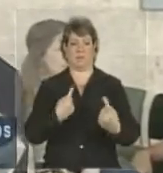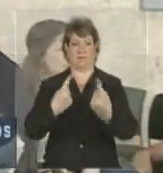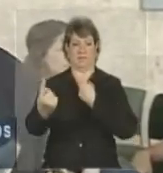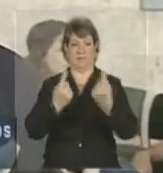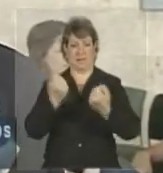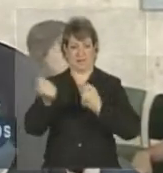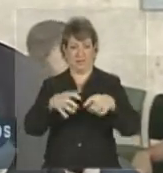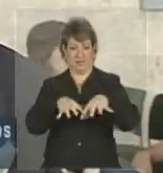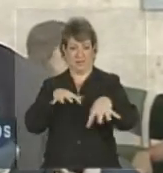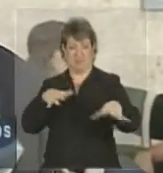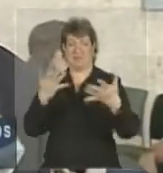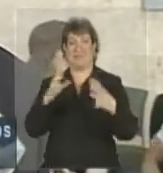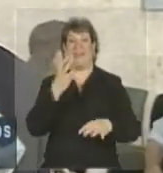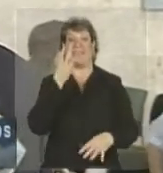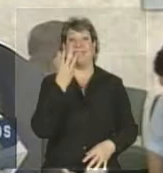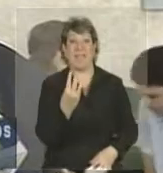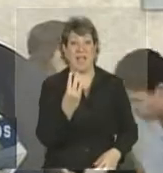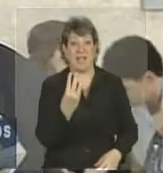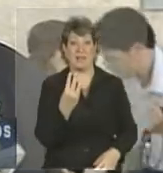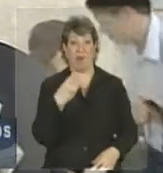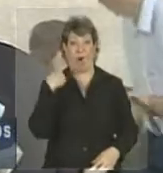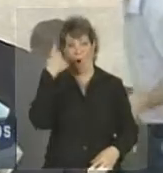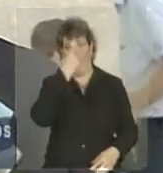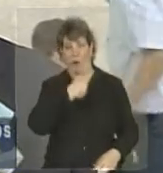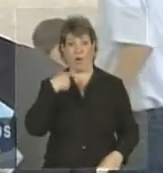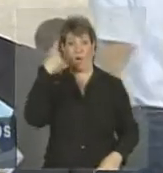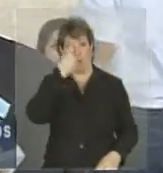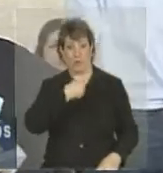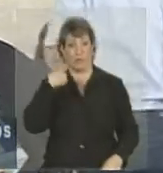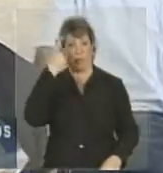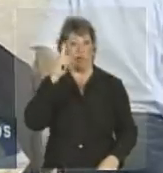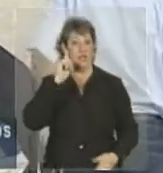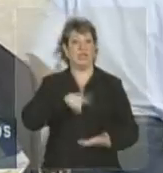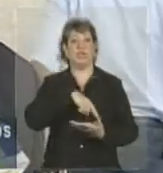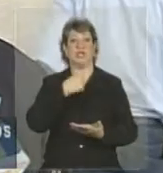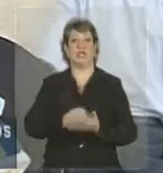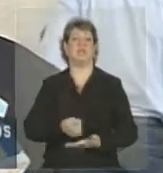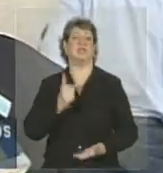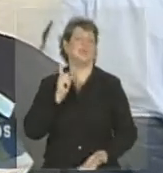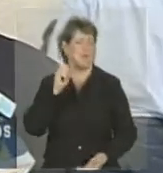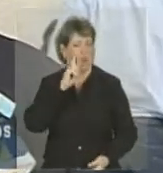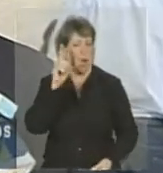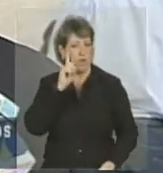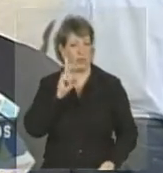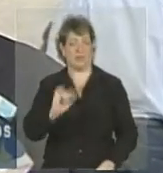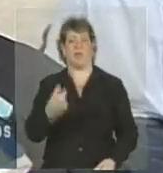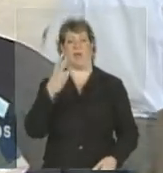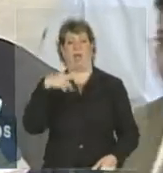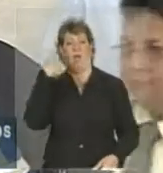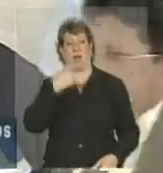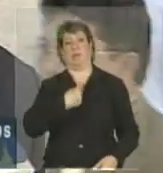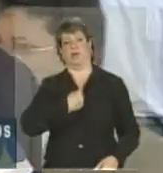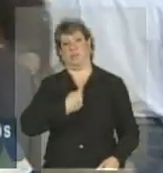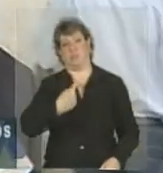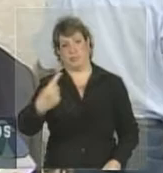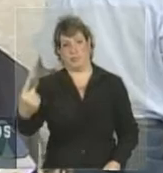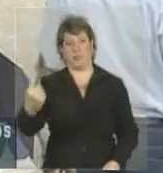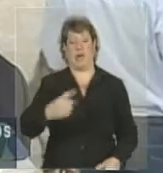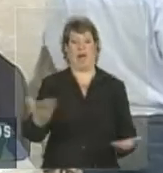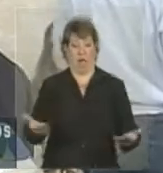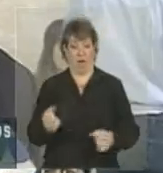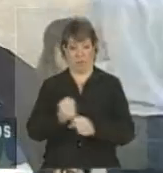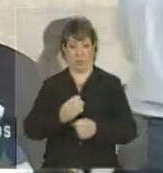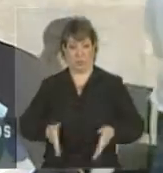trânsito mais ou menos 3 horas por dia. A gente acha que com a implantação desses dois corredores pode